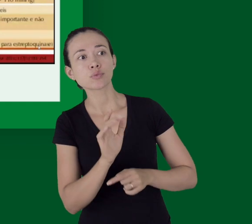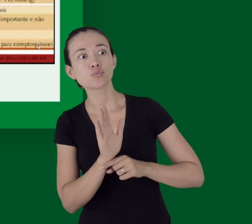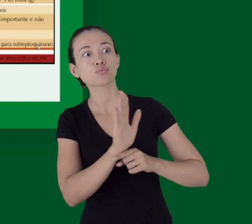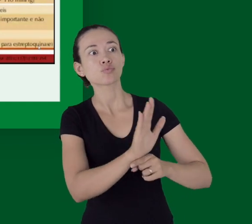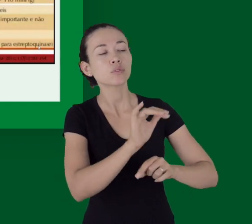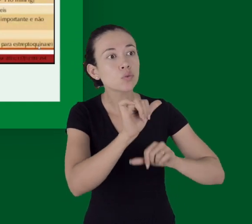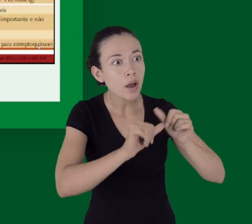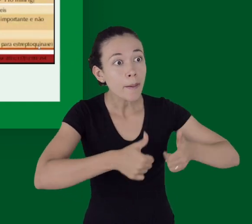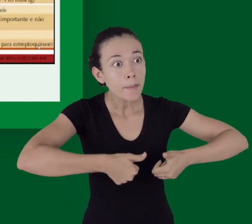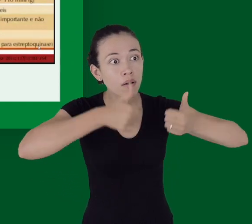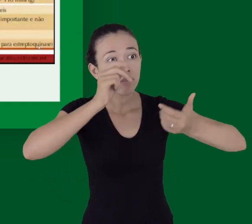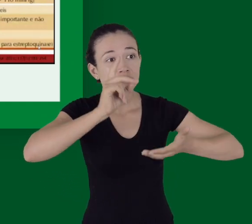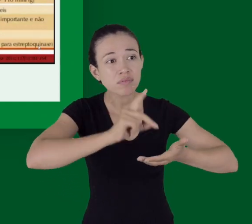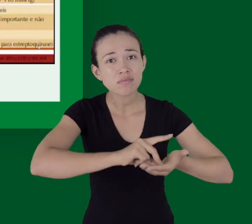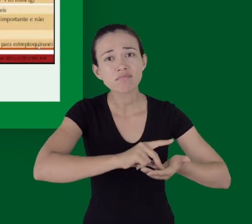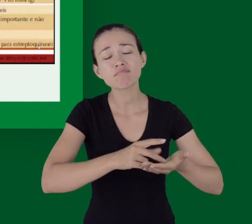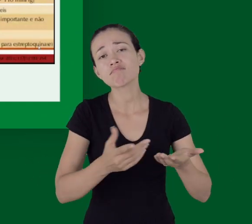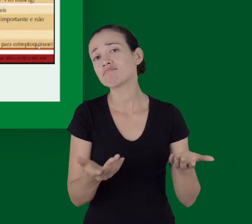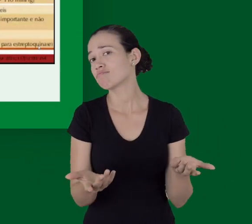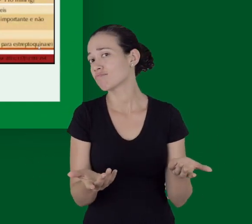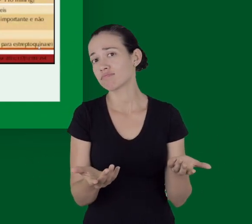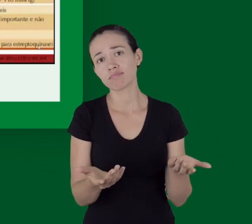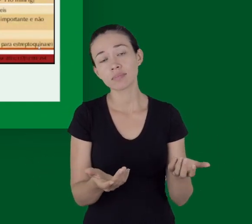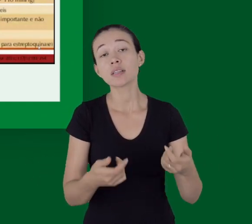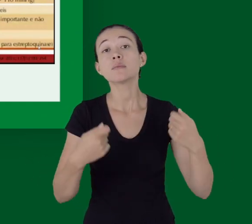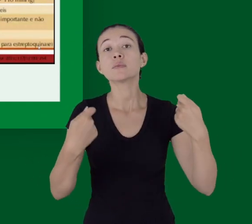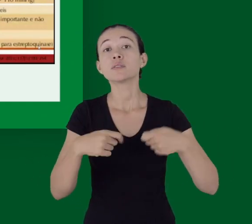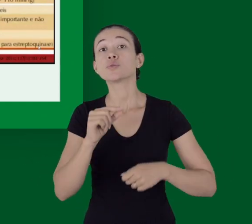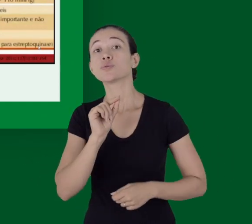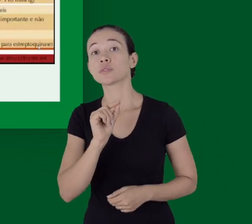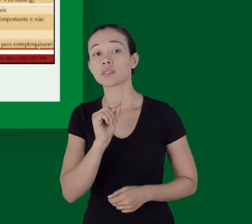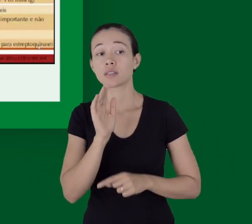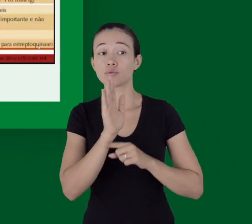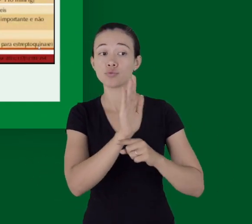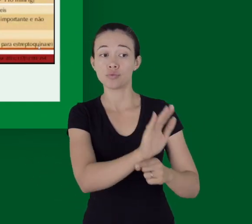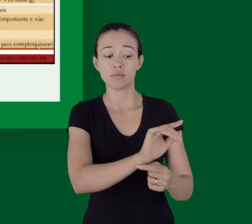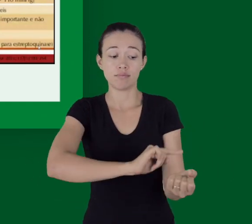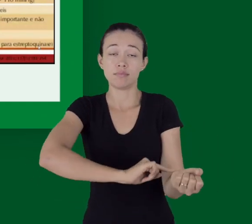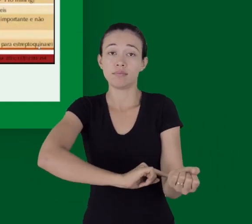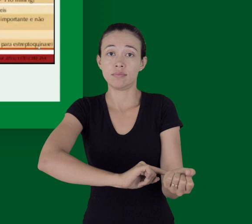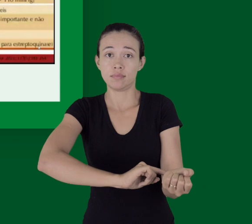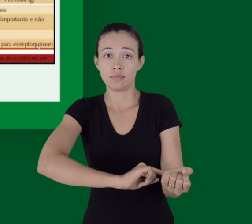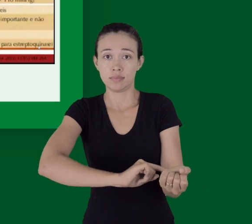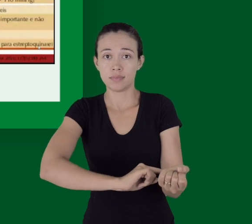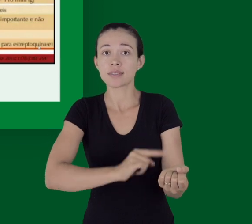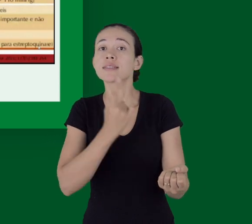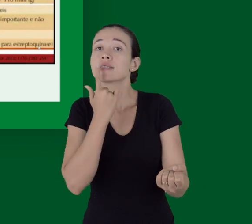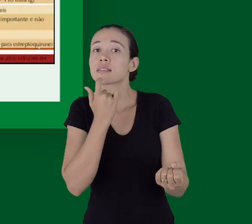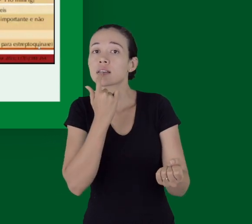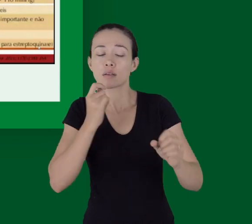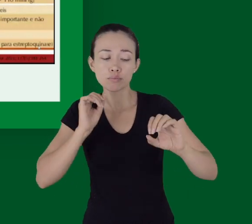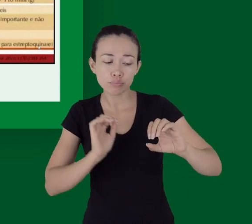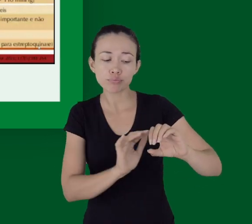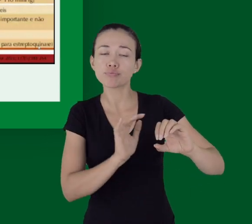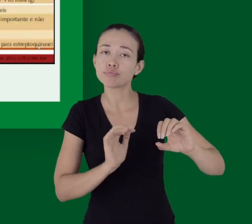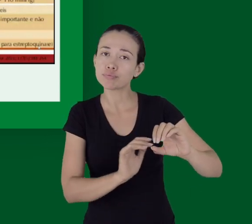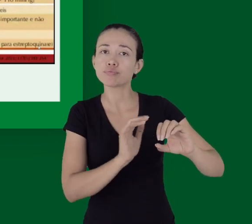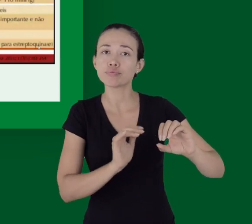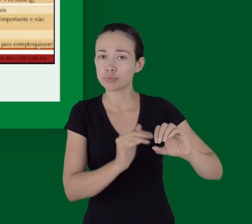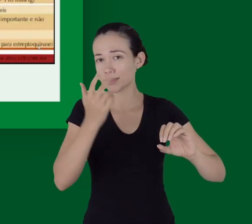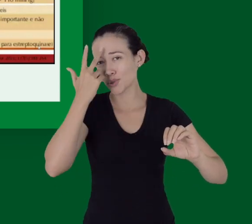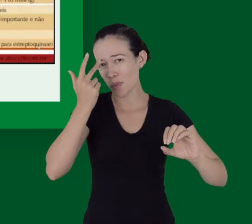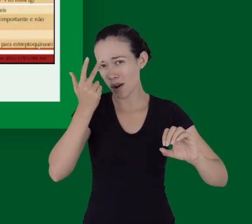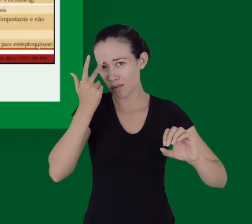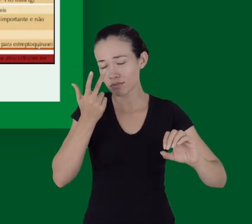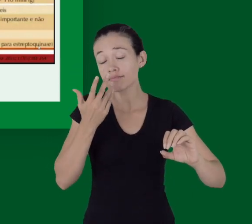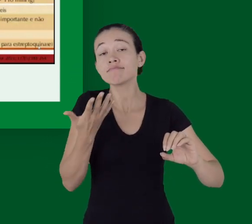ou seja, que passe o sangue normalmente, certo? E para isso, a gente abre mão de fibrinolítico,